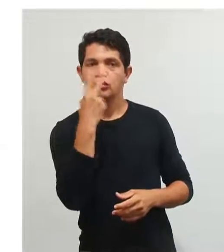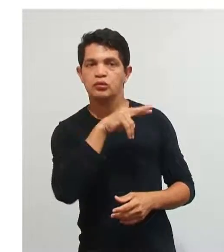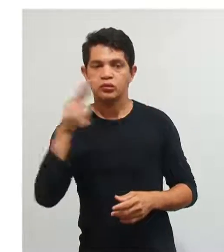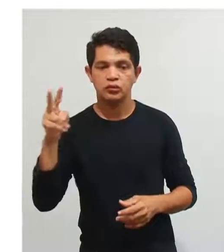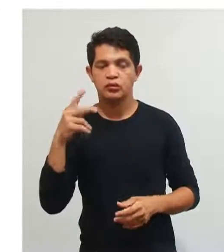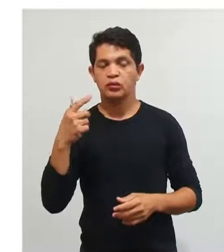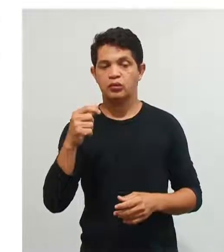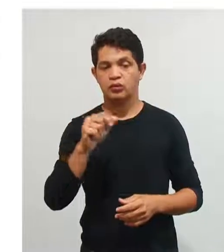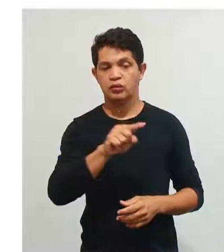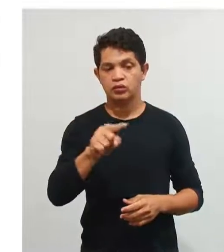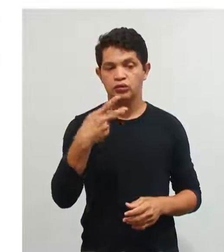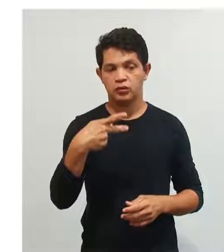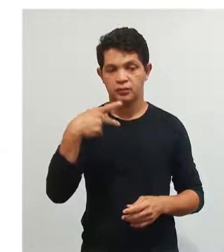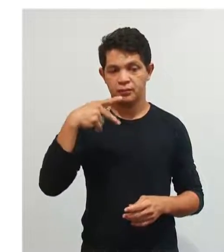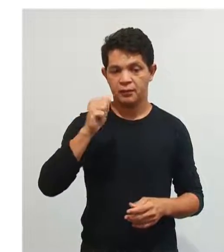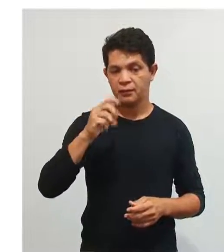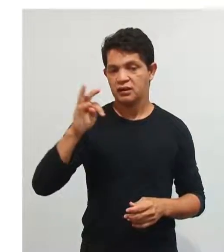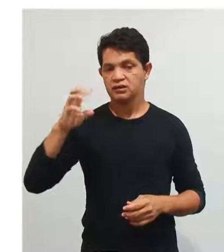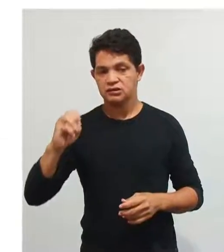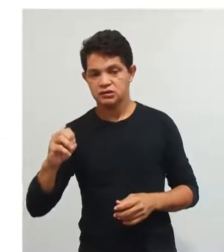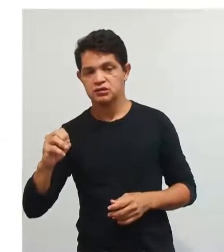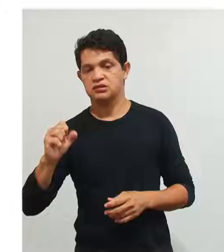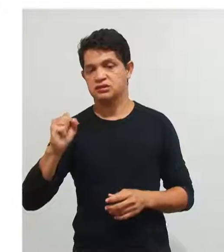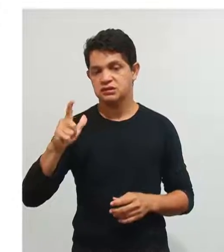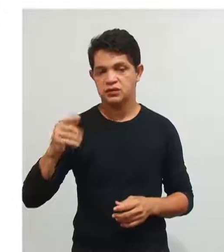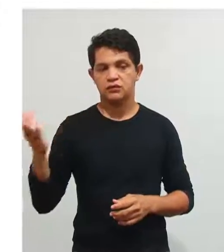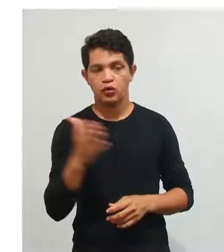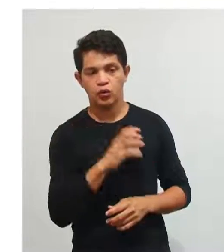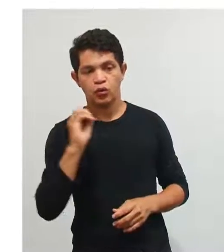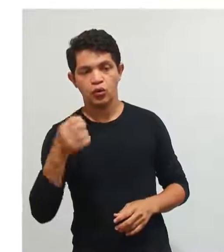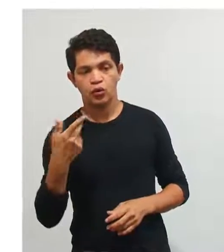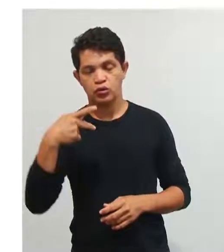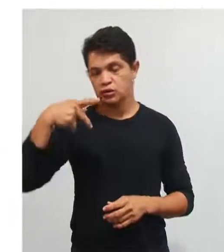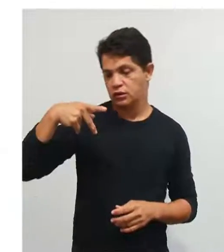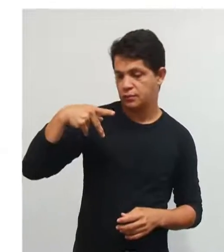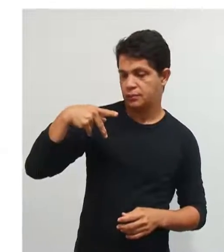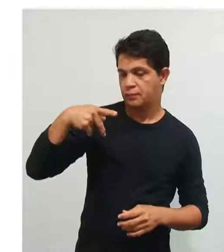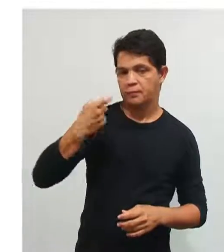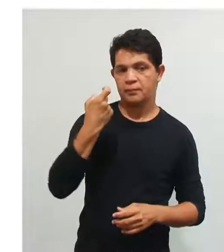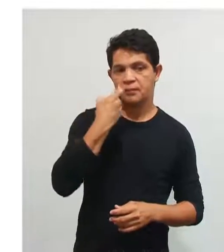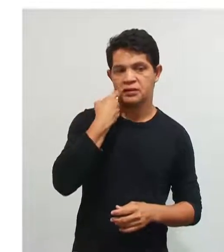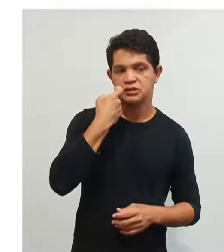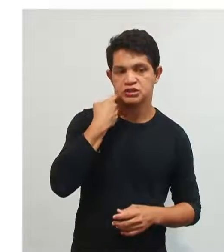Patápio Silva e Pixinguinha.